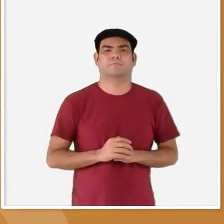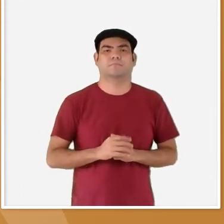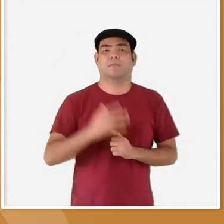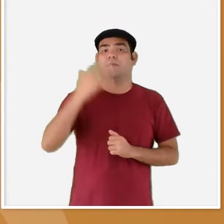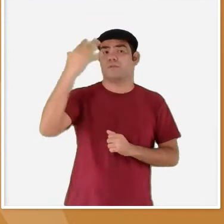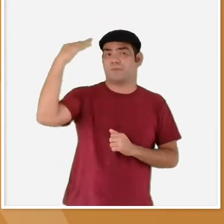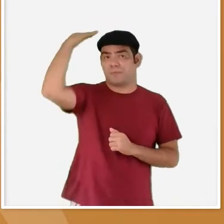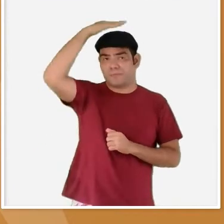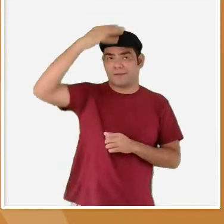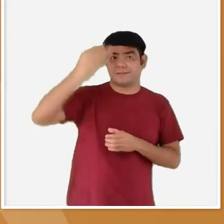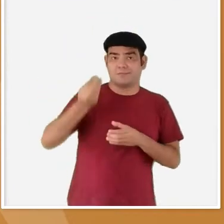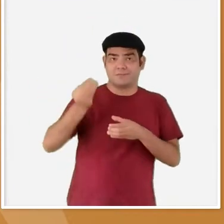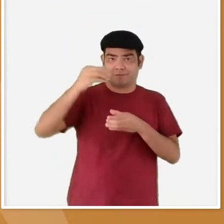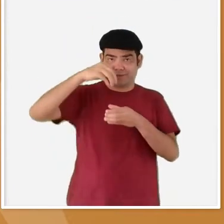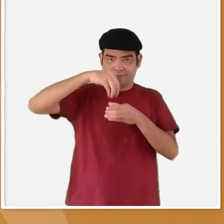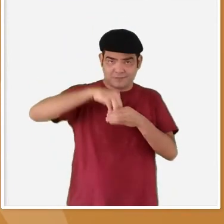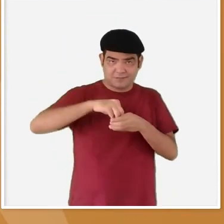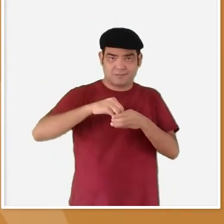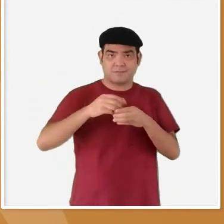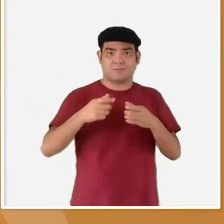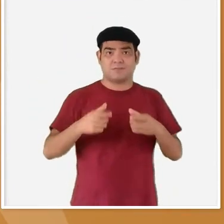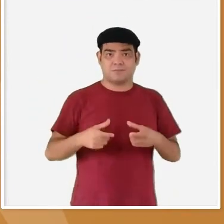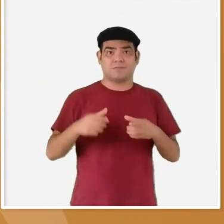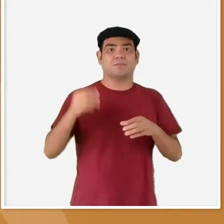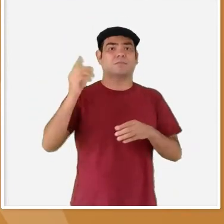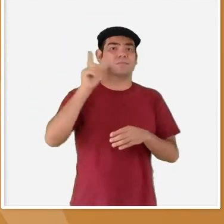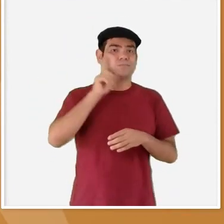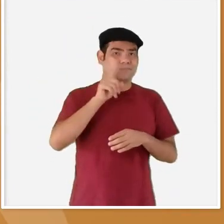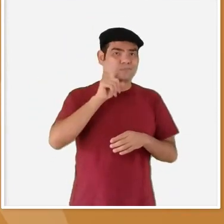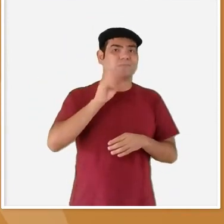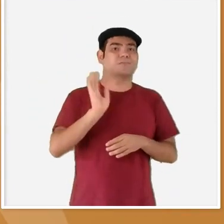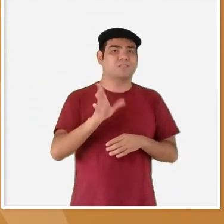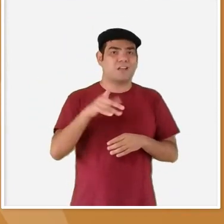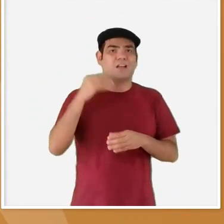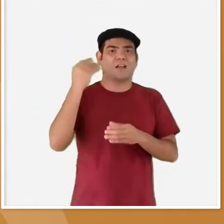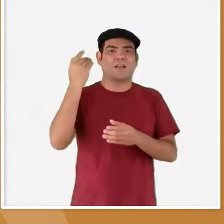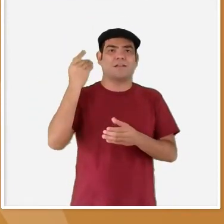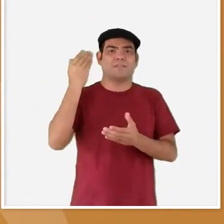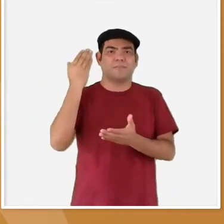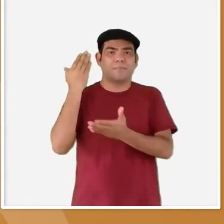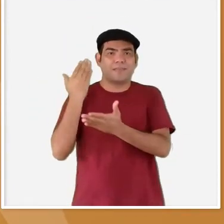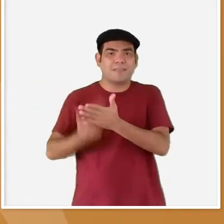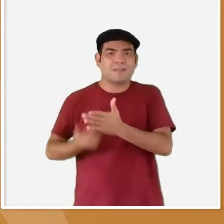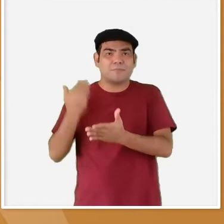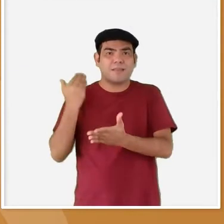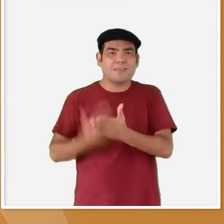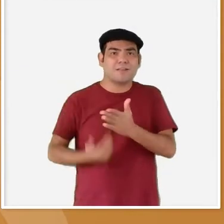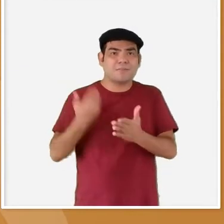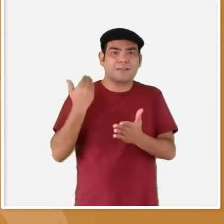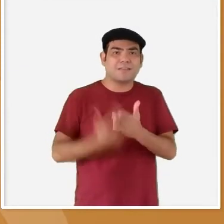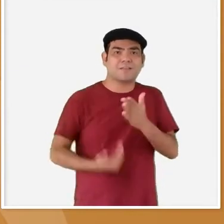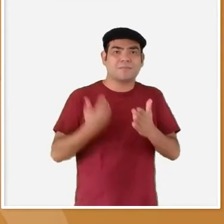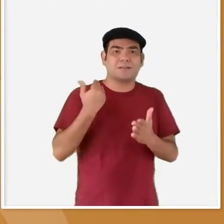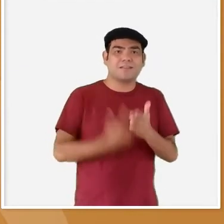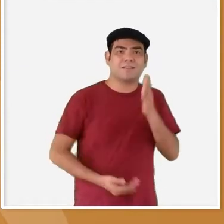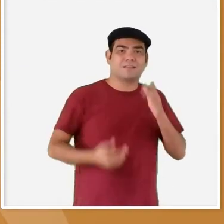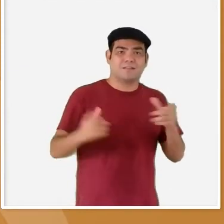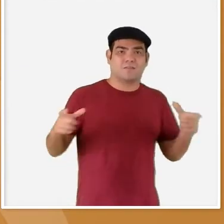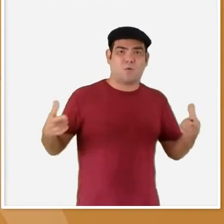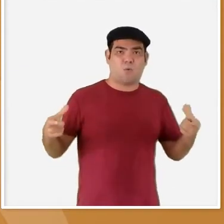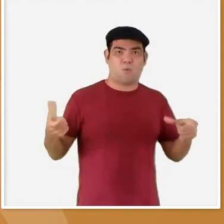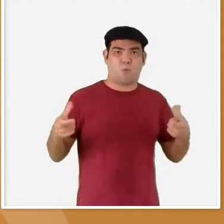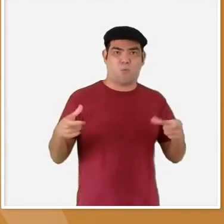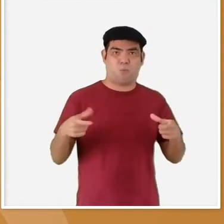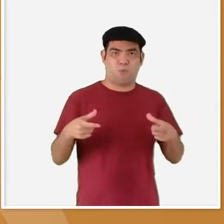que hoje é os Estados Unidos, né? Eles foram perdendo território por conta da ocupação americana para o oeste e com isso